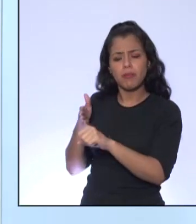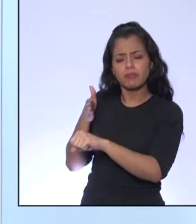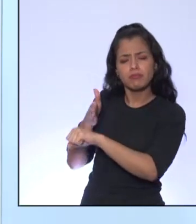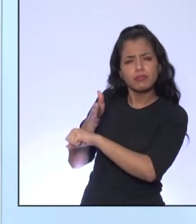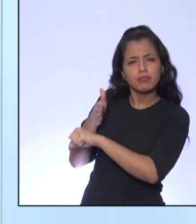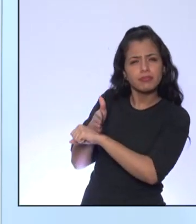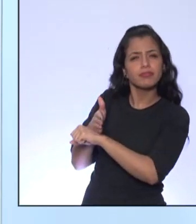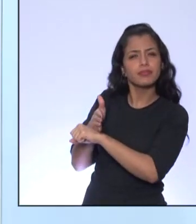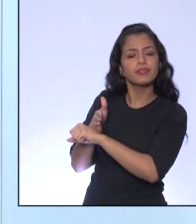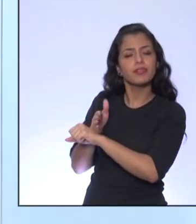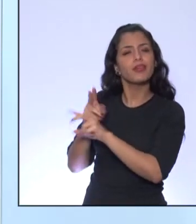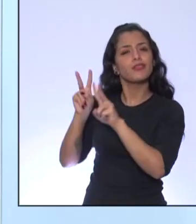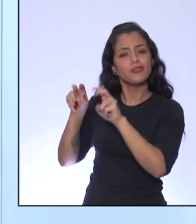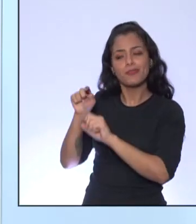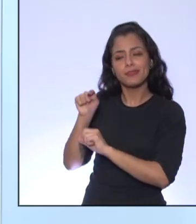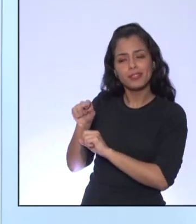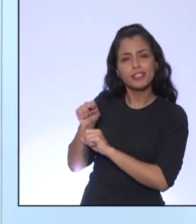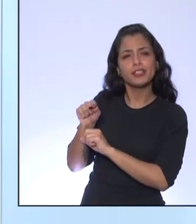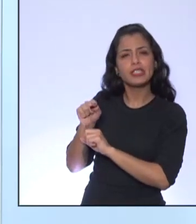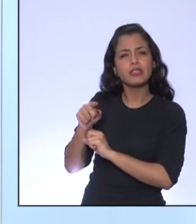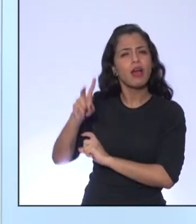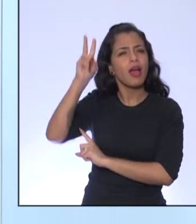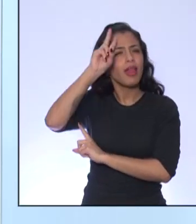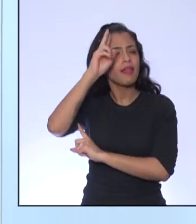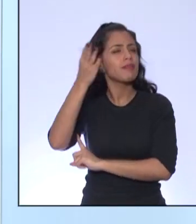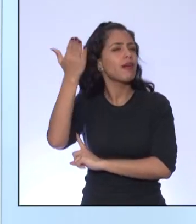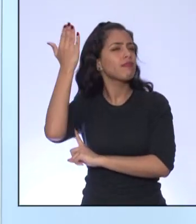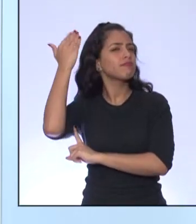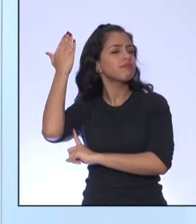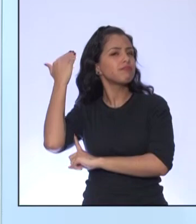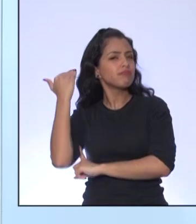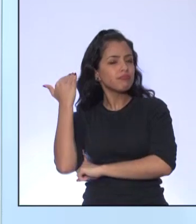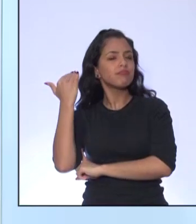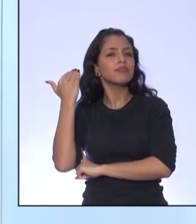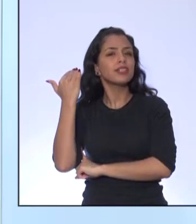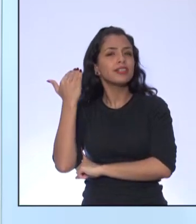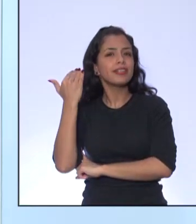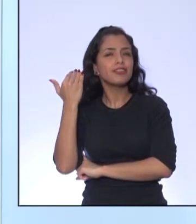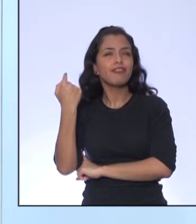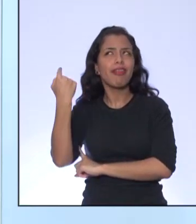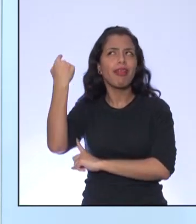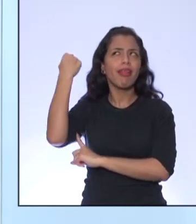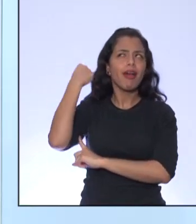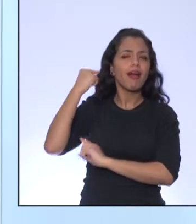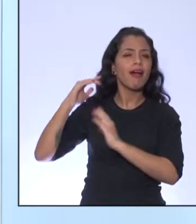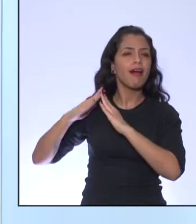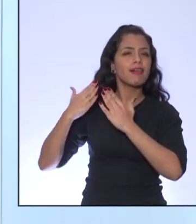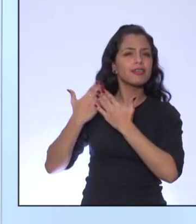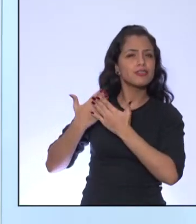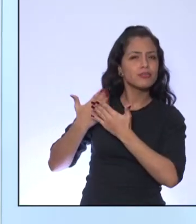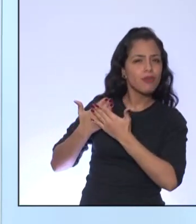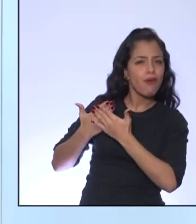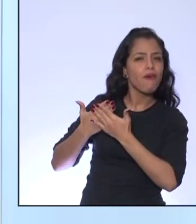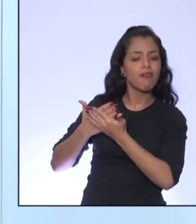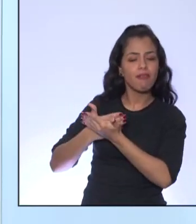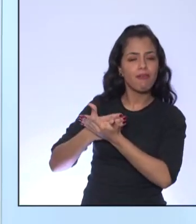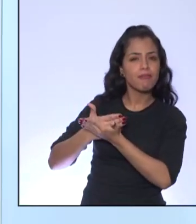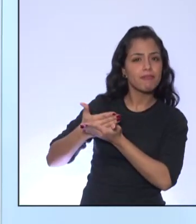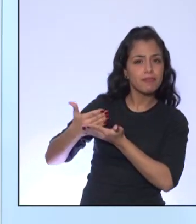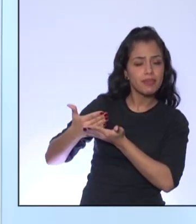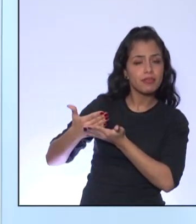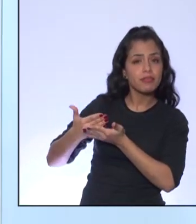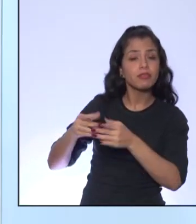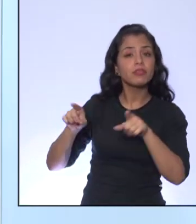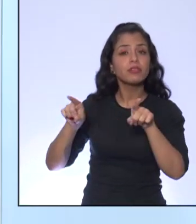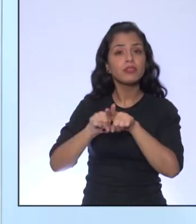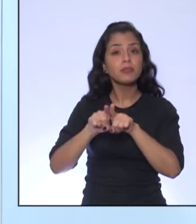sobre esse componente, relembrar algumas coisas que foram feitas na escola no primeiro momento do ano, relembrar um